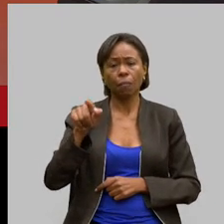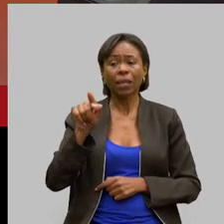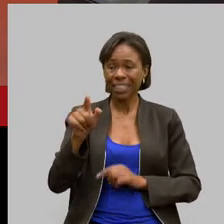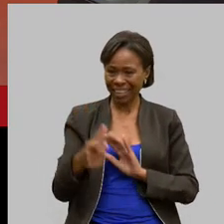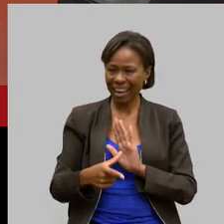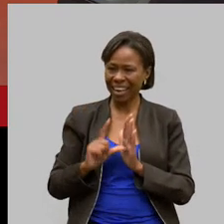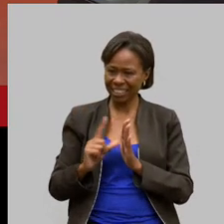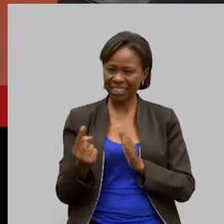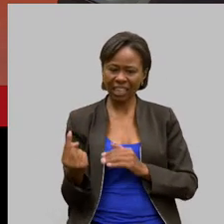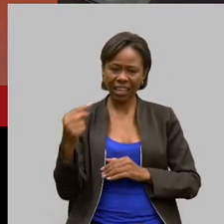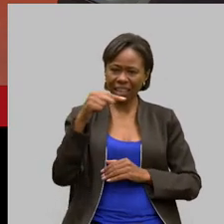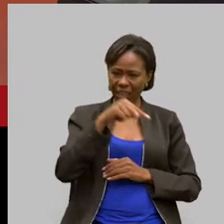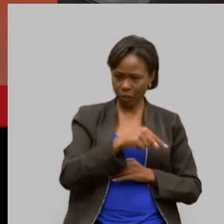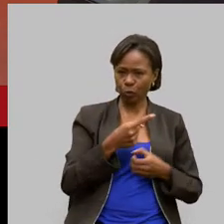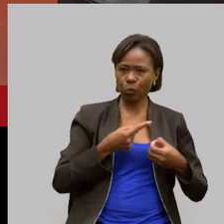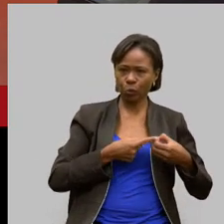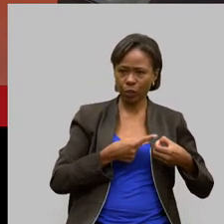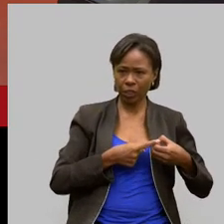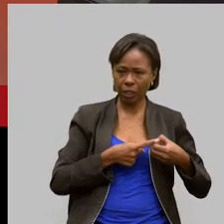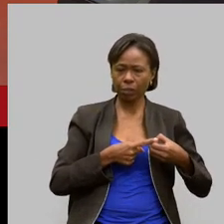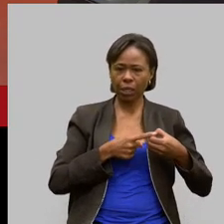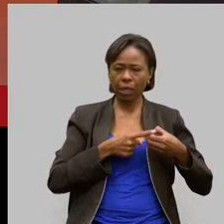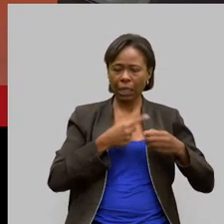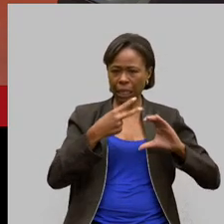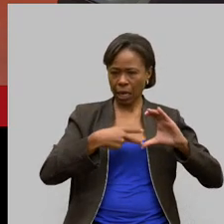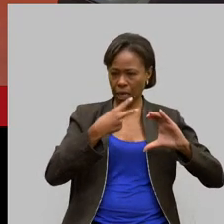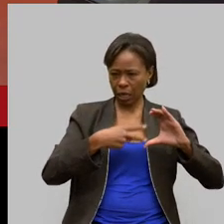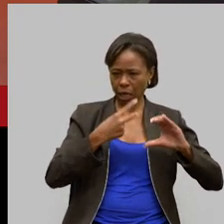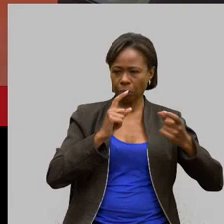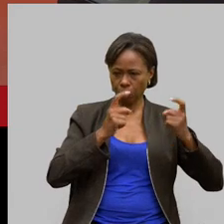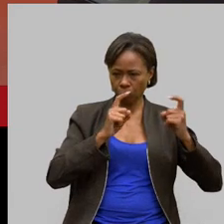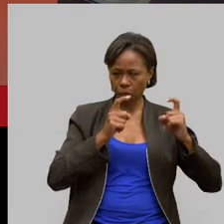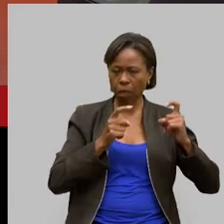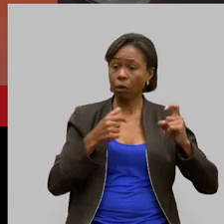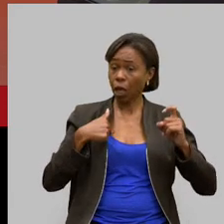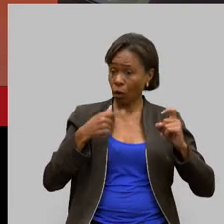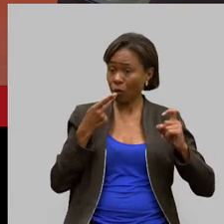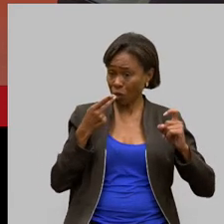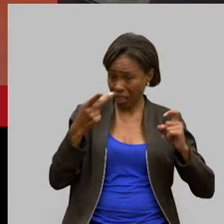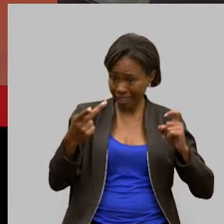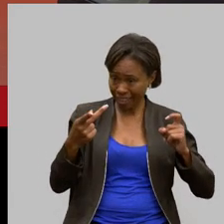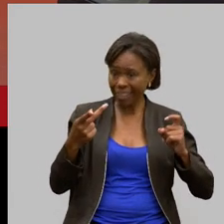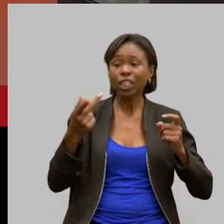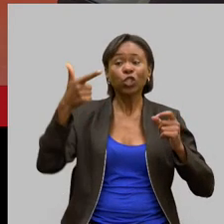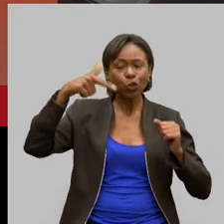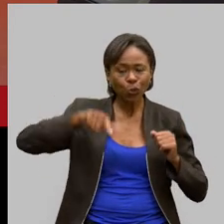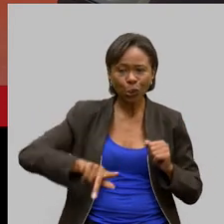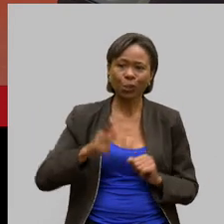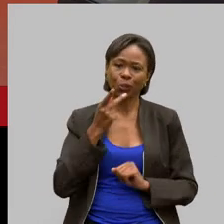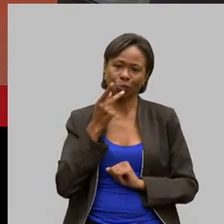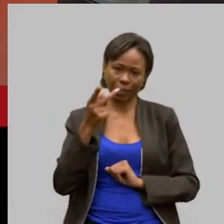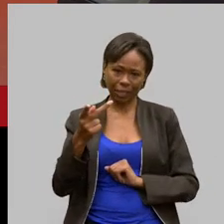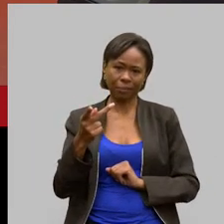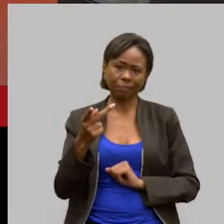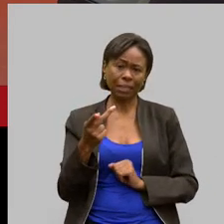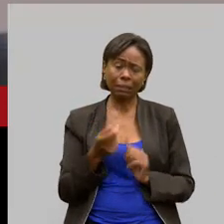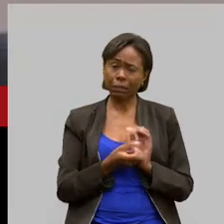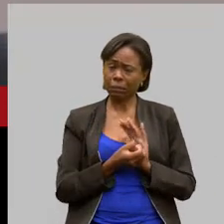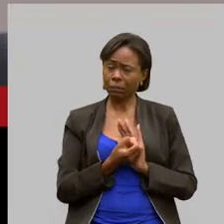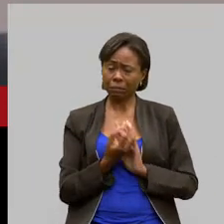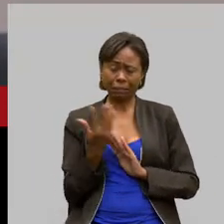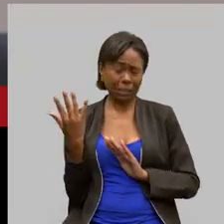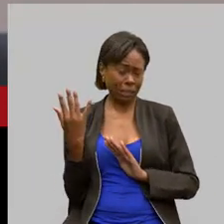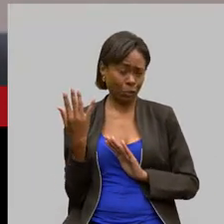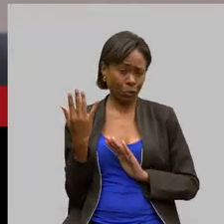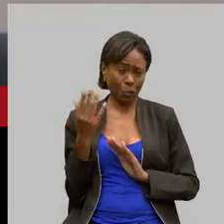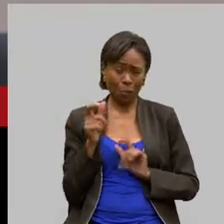reunião na na Câmara Municipal a fala que eu falei com o senhor hoje repito a falar aqui muitos político